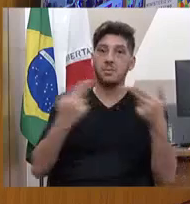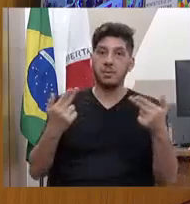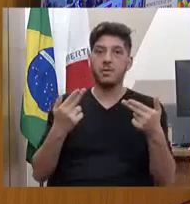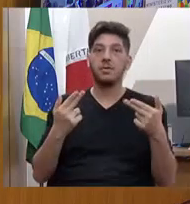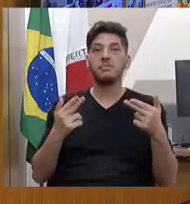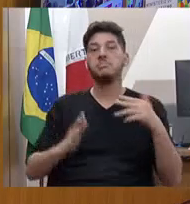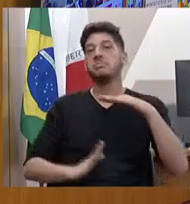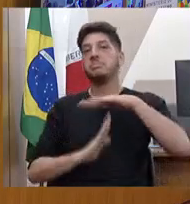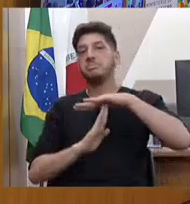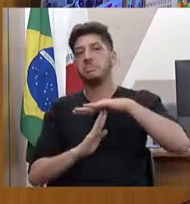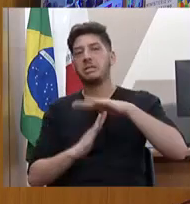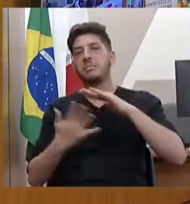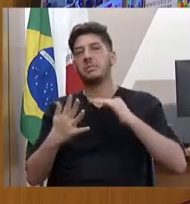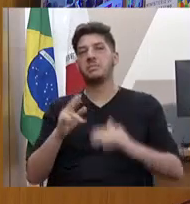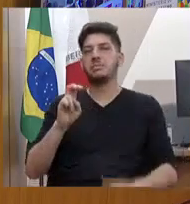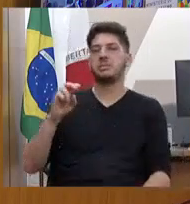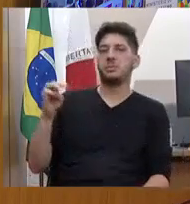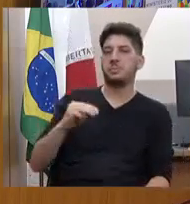máximo